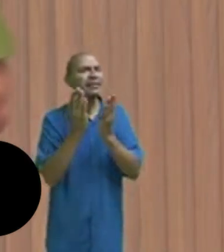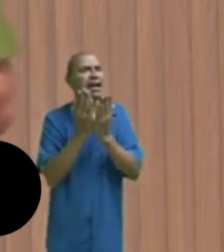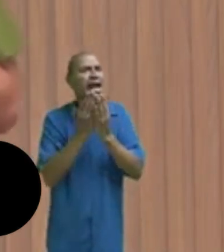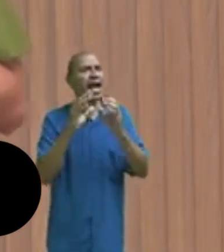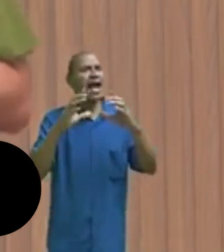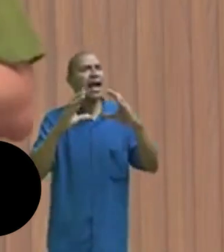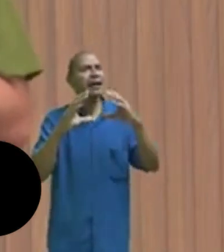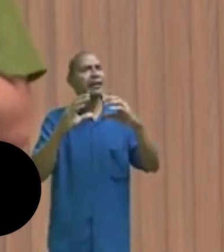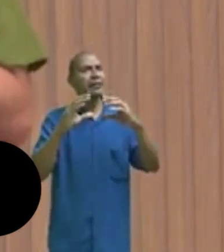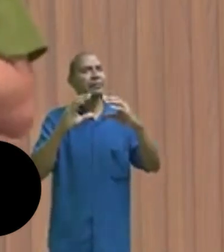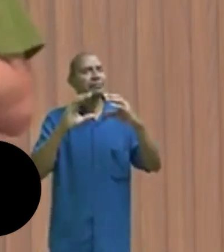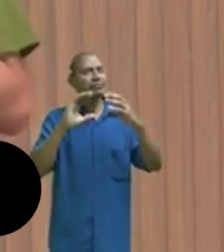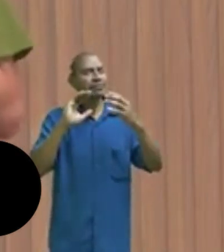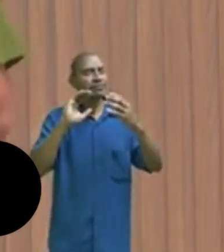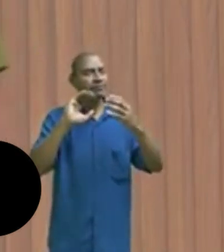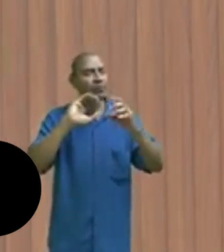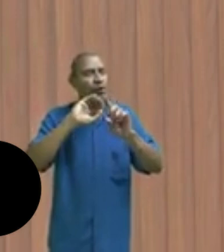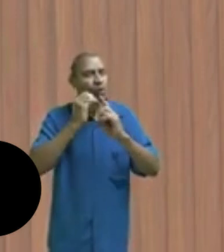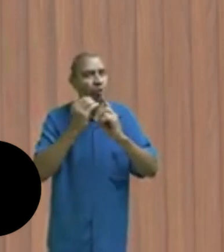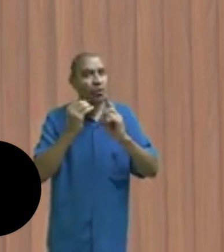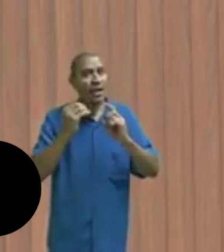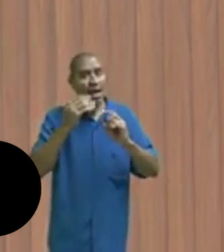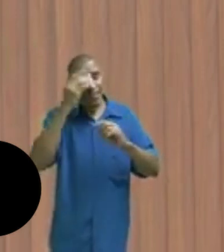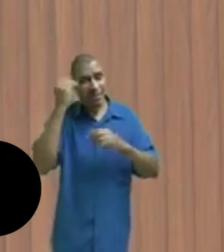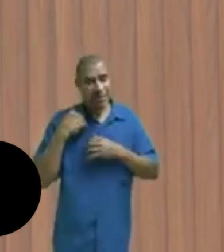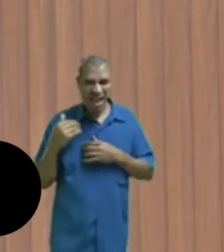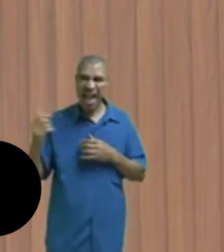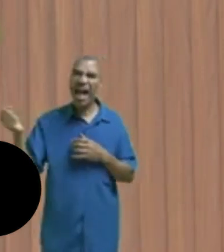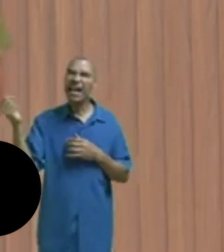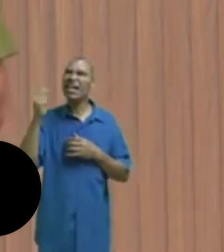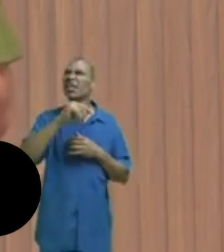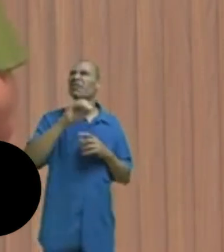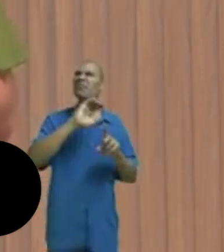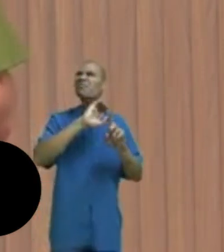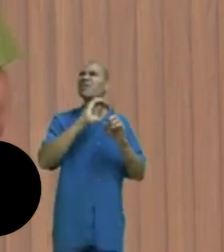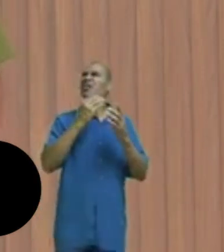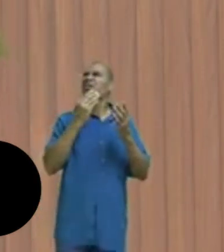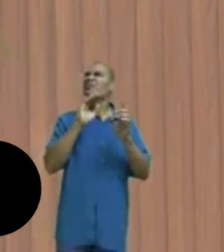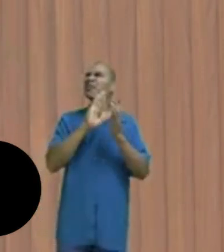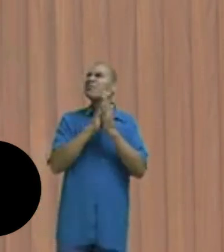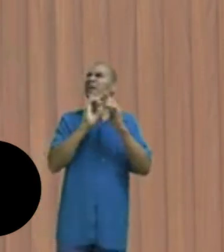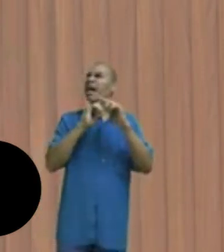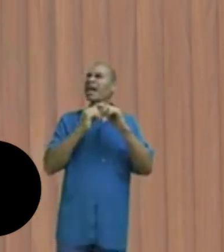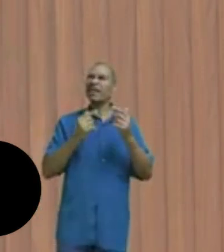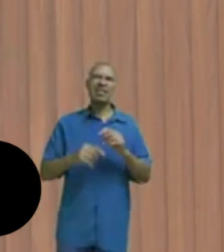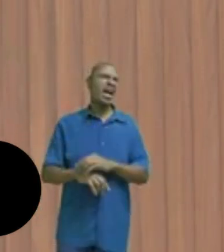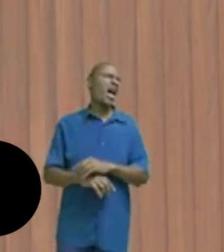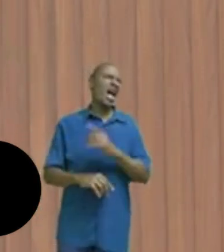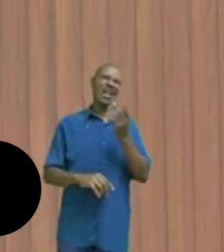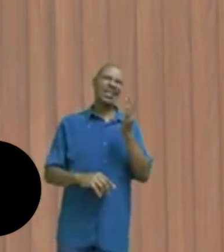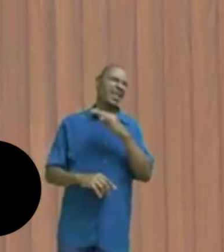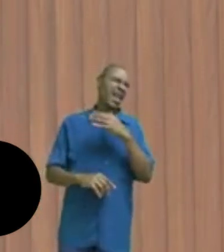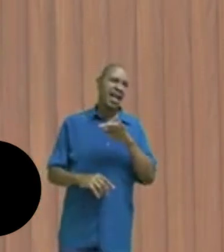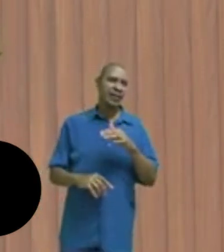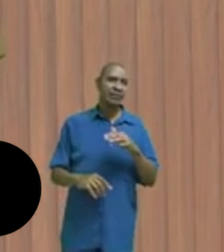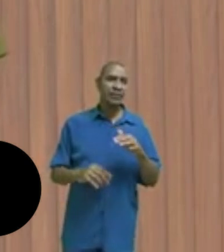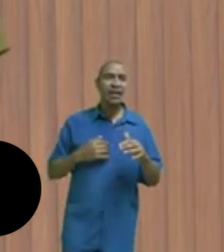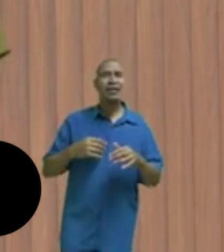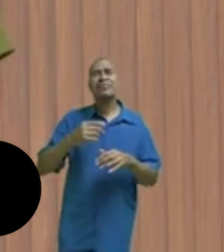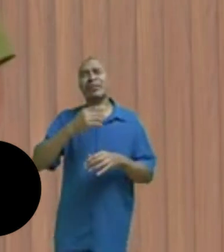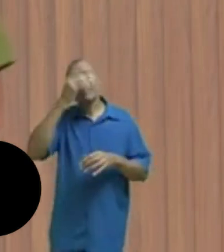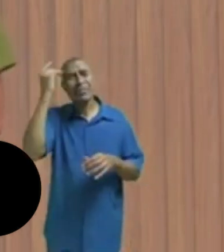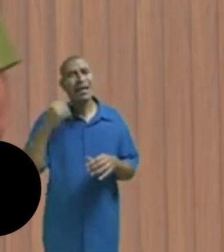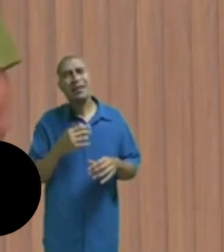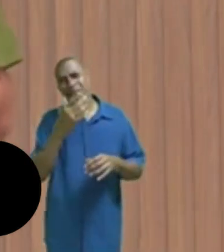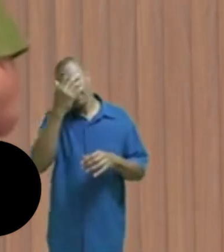quê? Que se elas frequentarem o culto, se elas forem reverentes no seu comportamento,